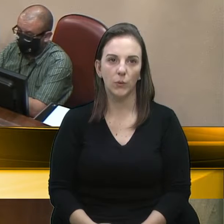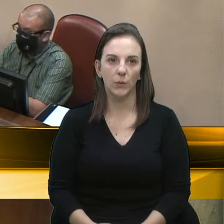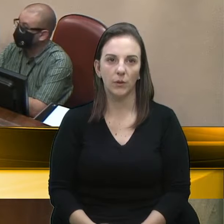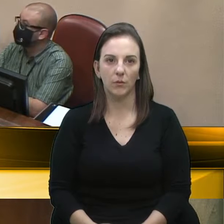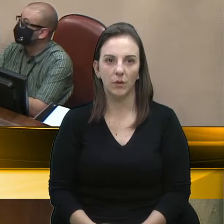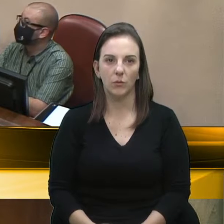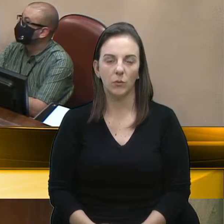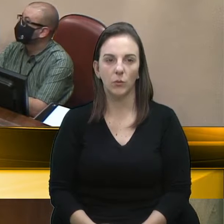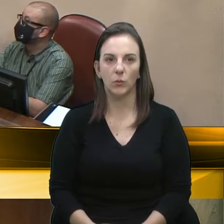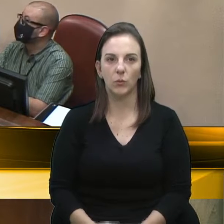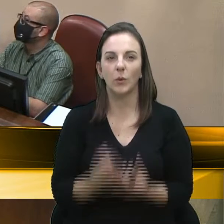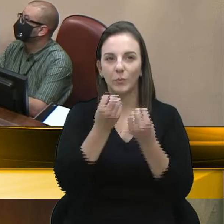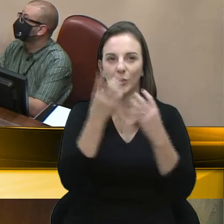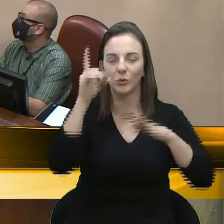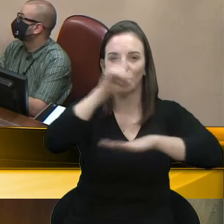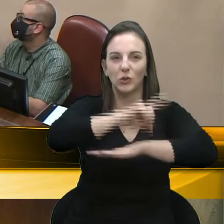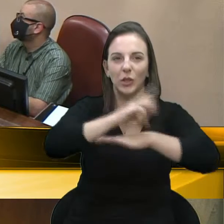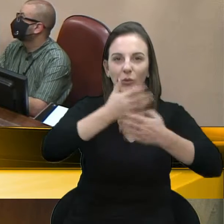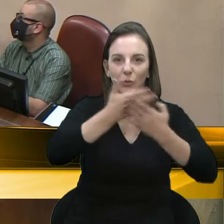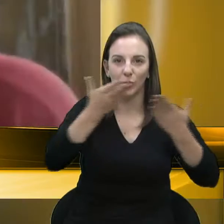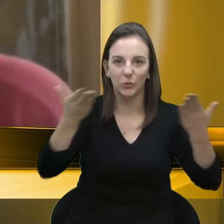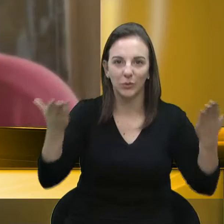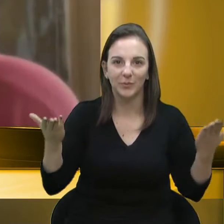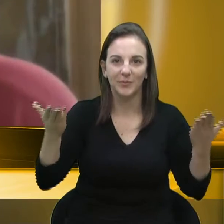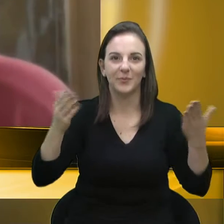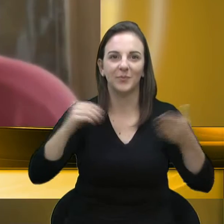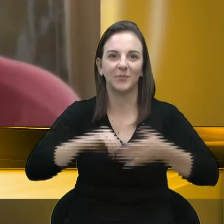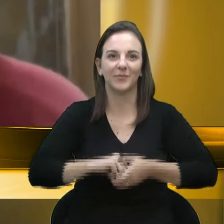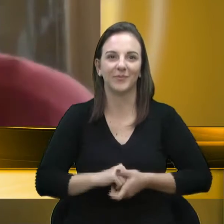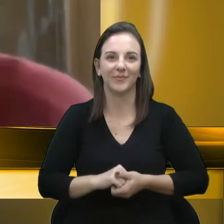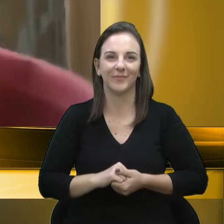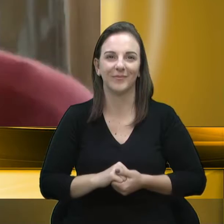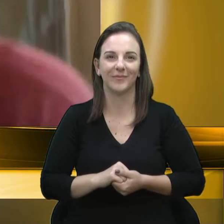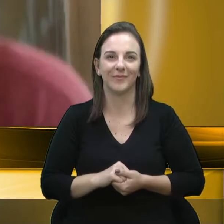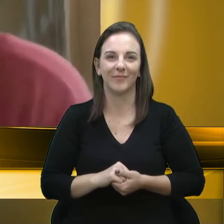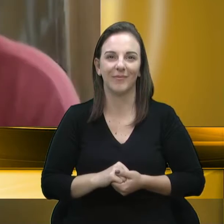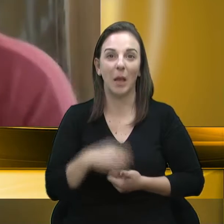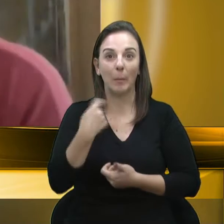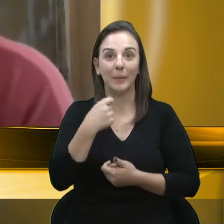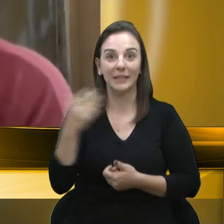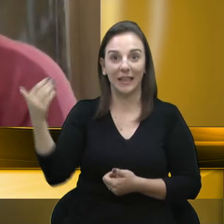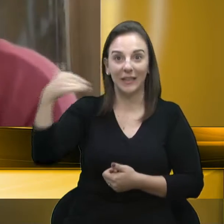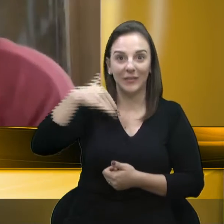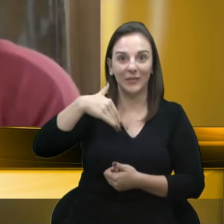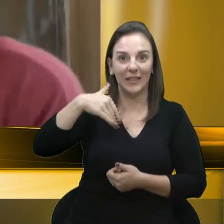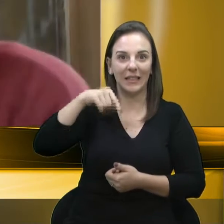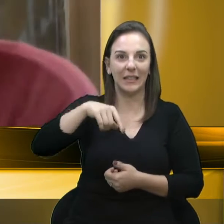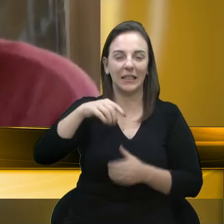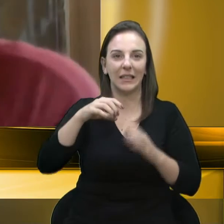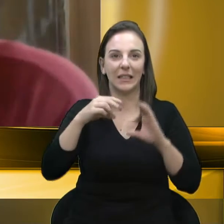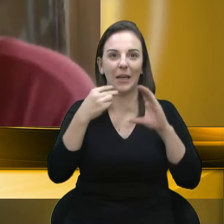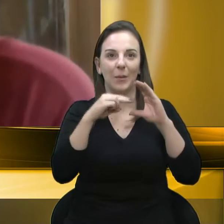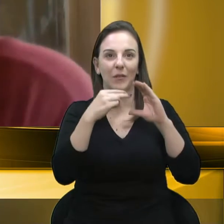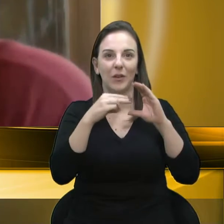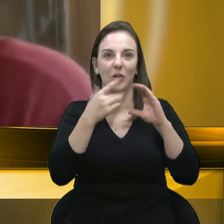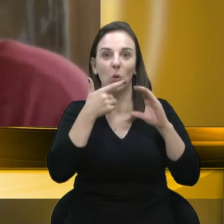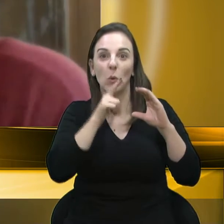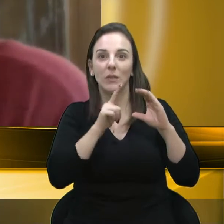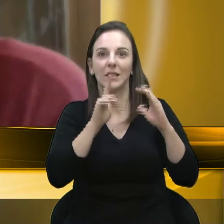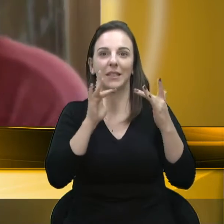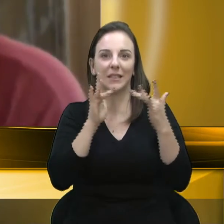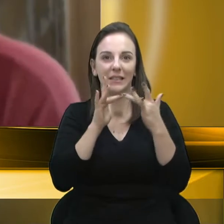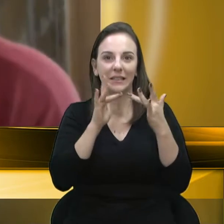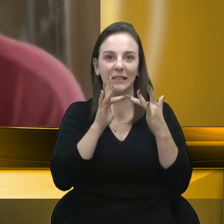Bom dia a todos e todas. Eu tive que vir até a Câmara para conseguir acessar, então, a